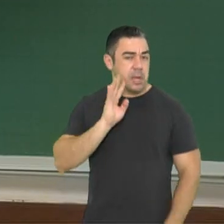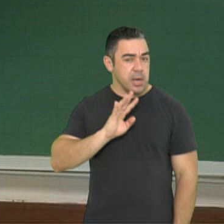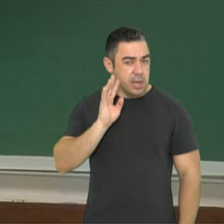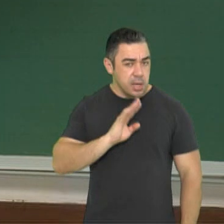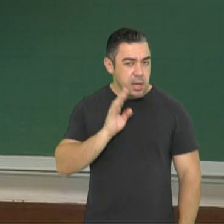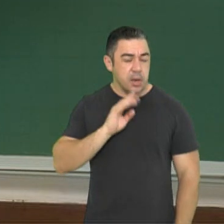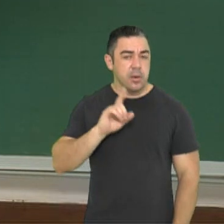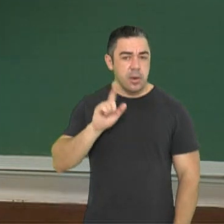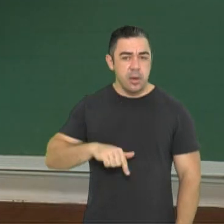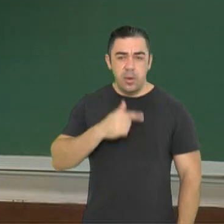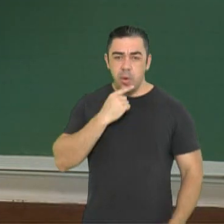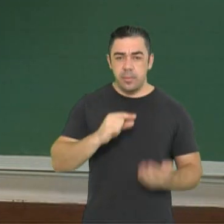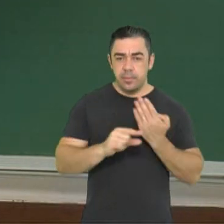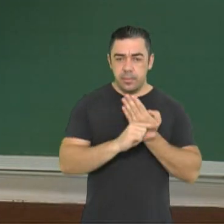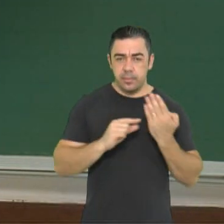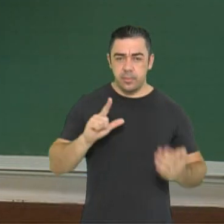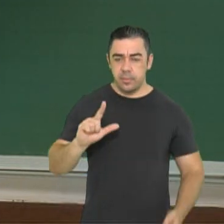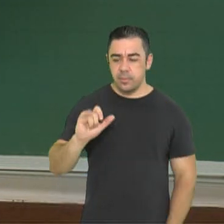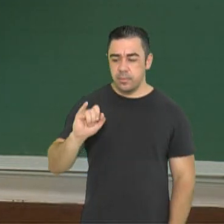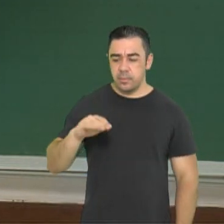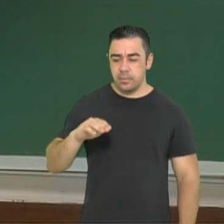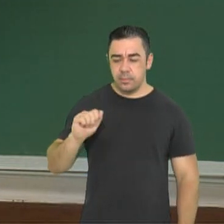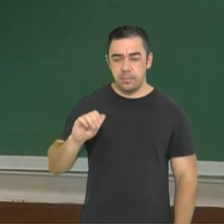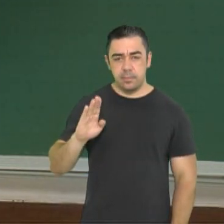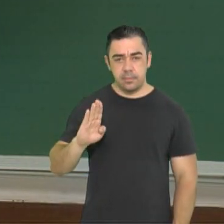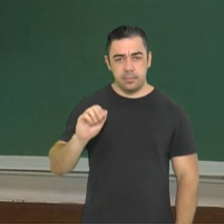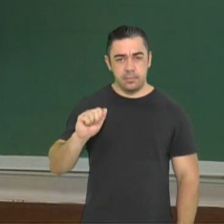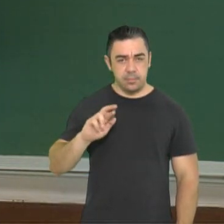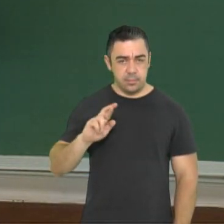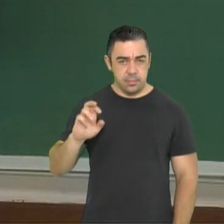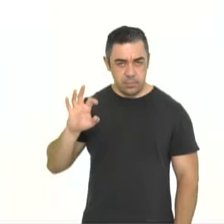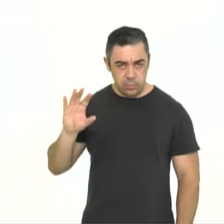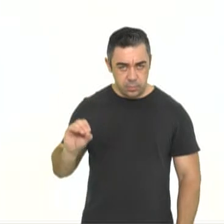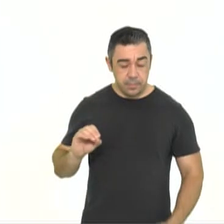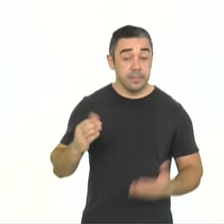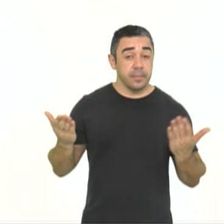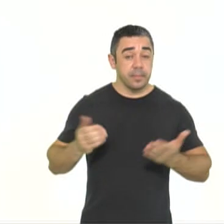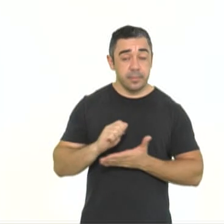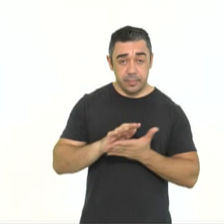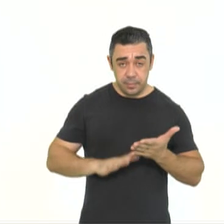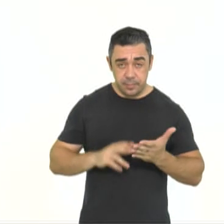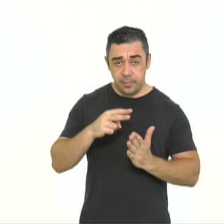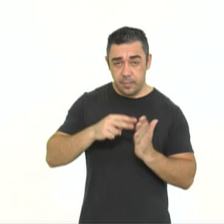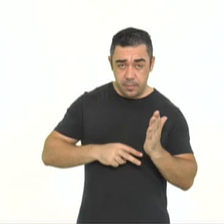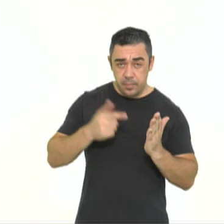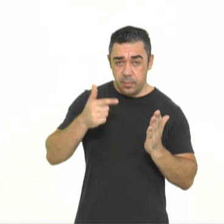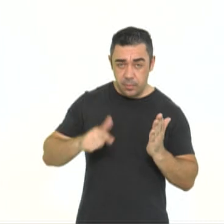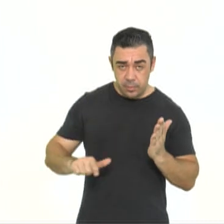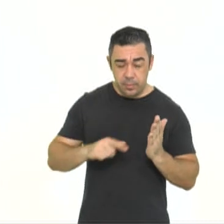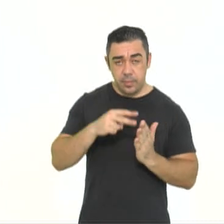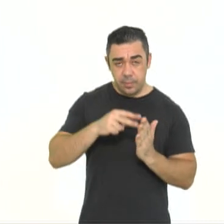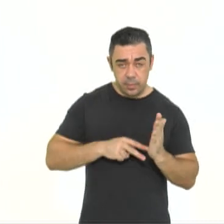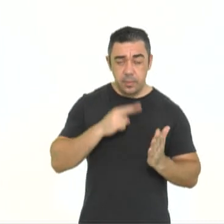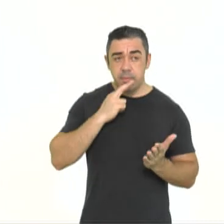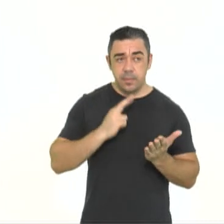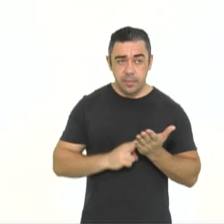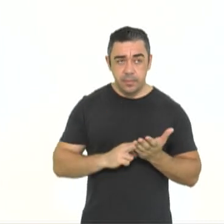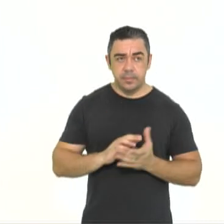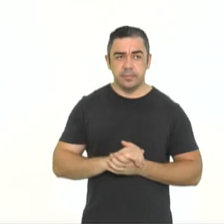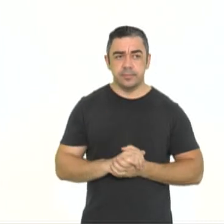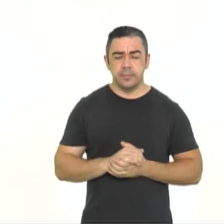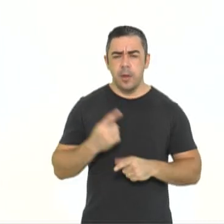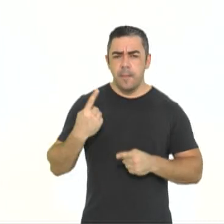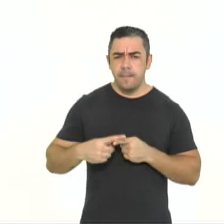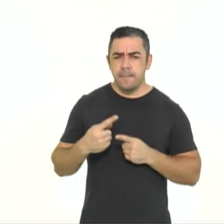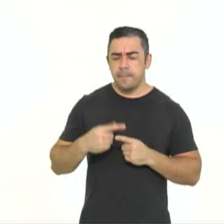bacana do Lima Barreto. Mas nós vamos fazer um exercício. Nós vamos reler um trecho e responder. Por que